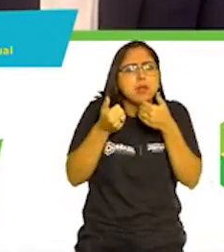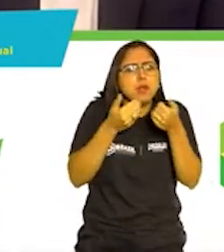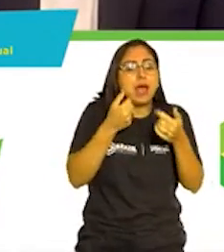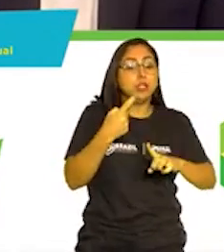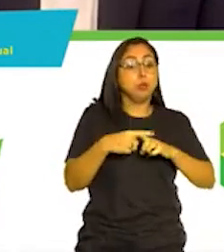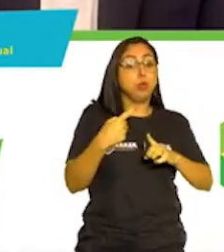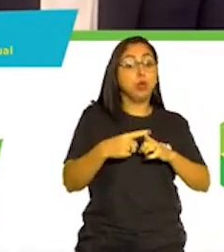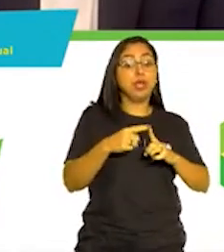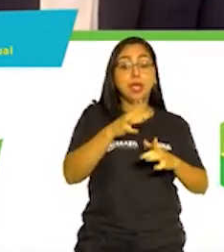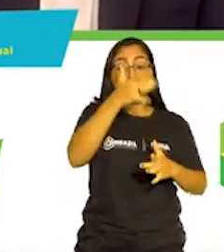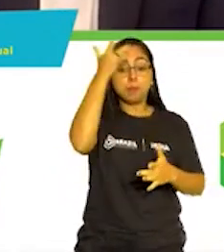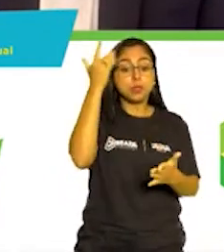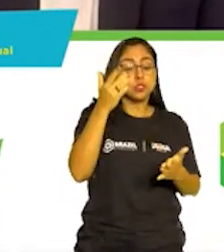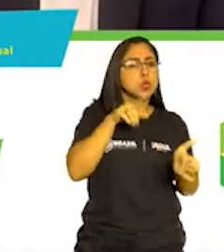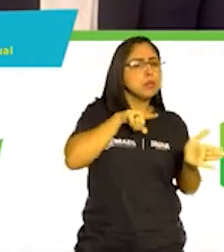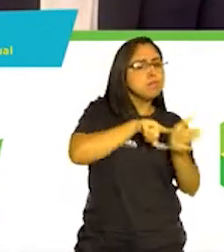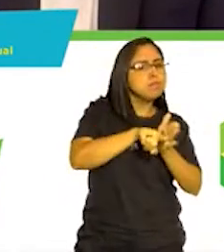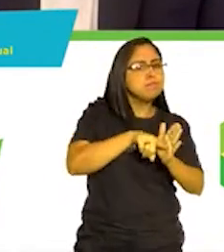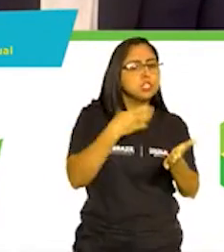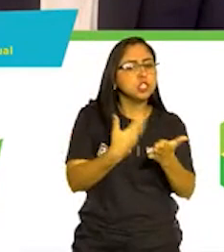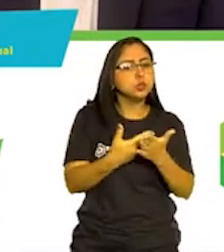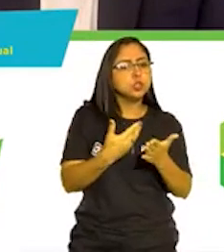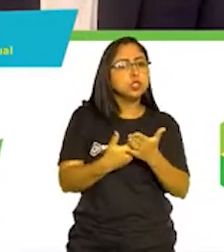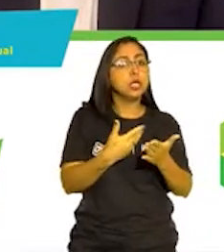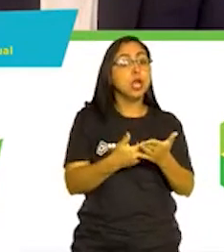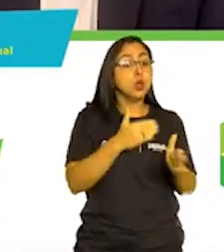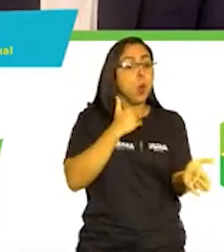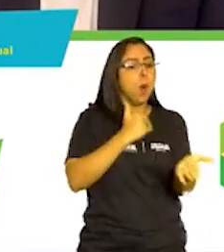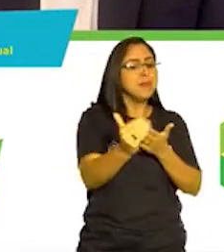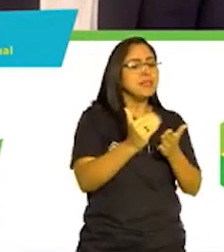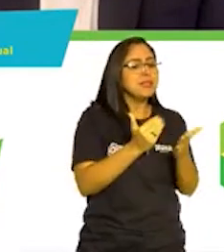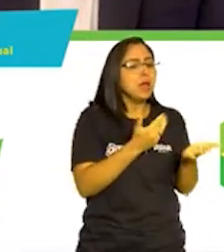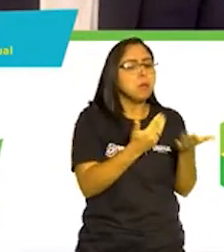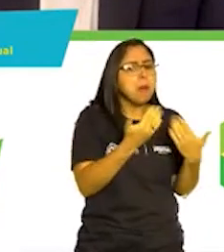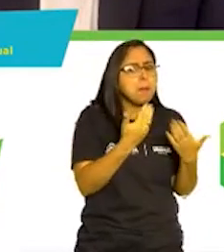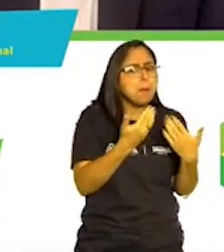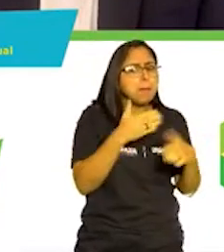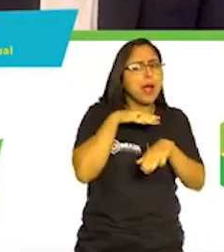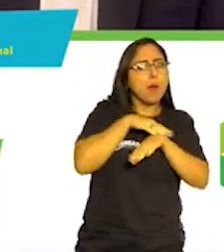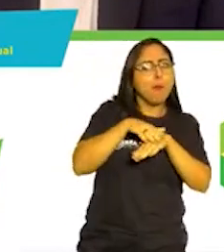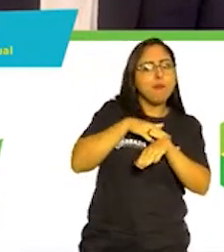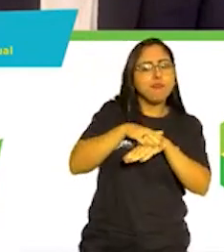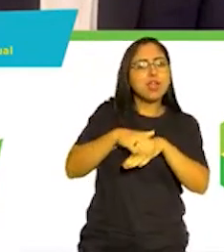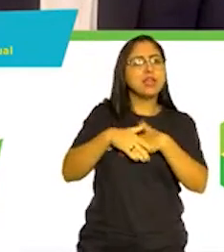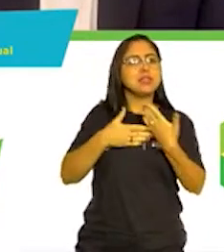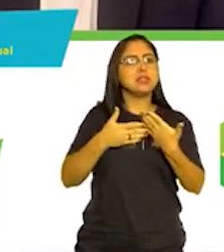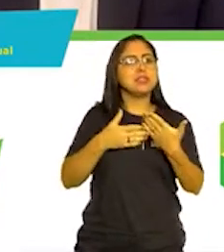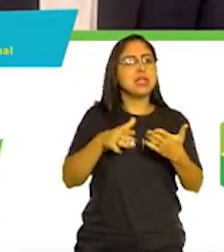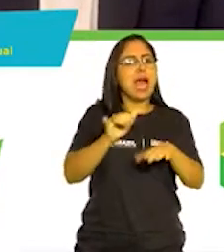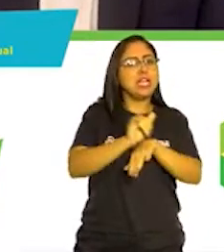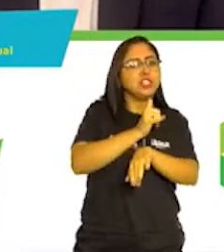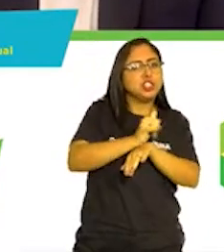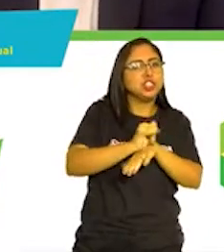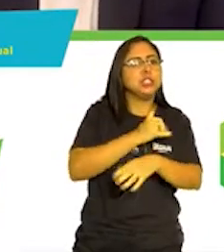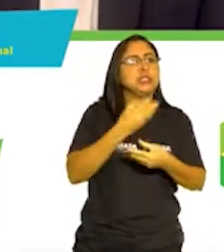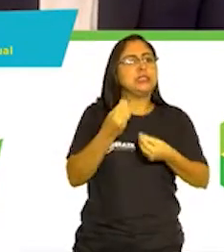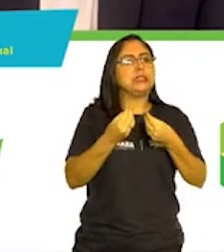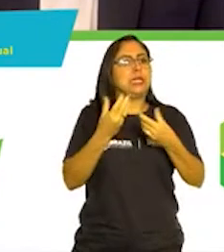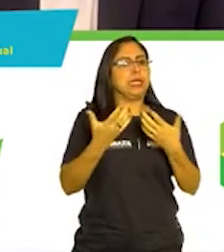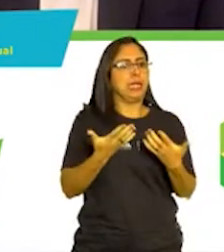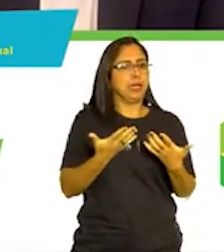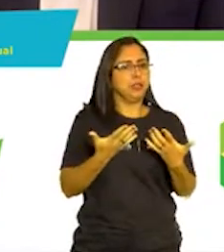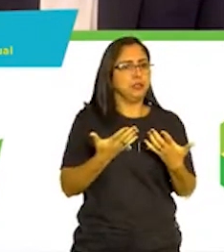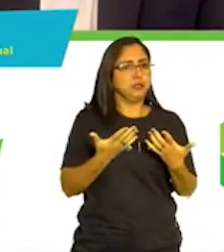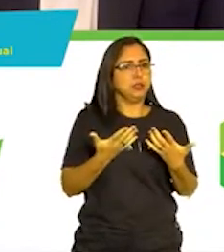especialistas na área começaram a discutir alternativas muito cedo, quer dizer, não foi por falta de proposta que não se